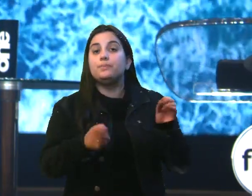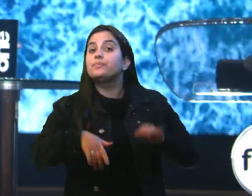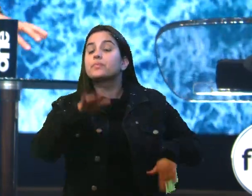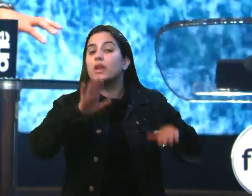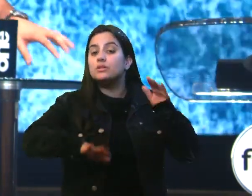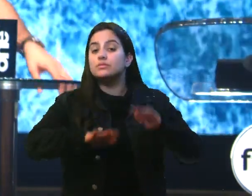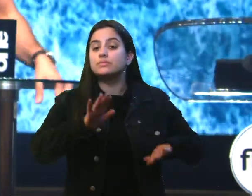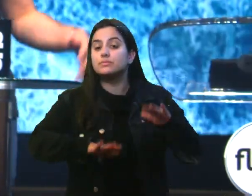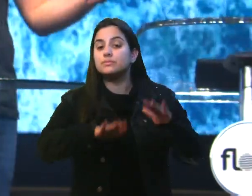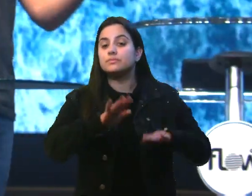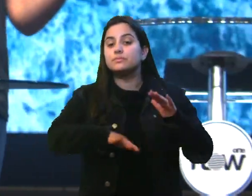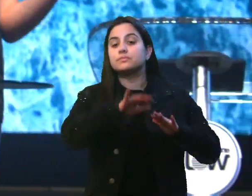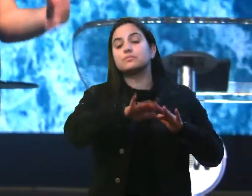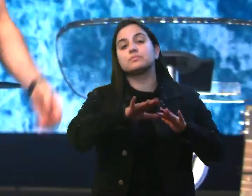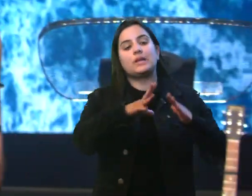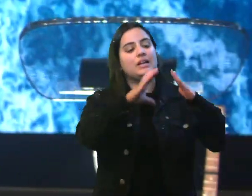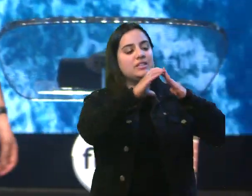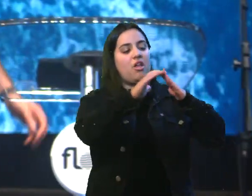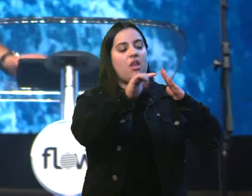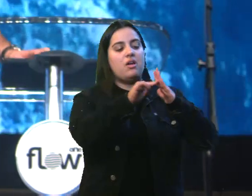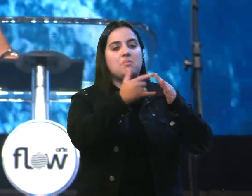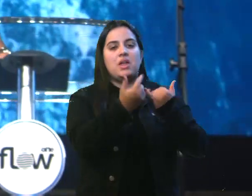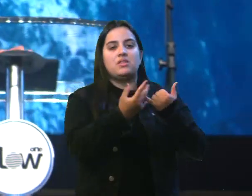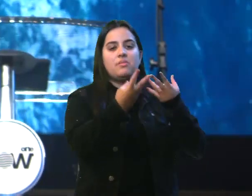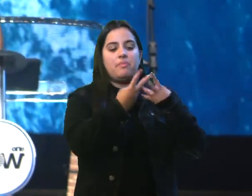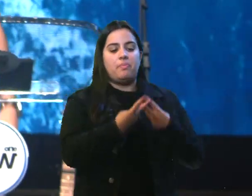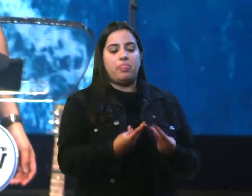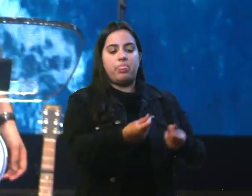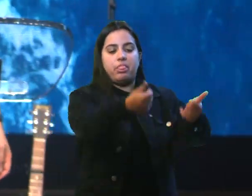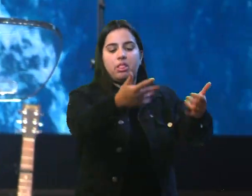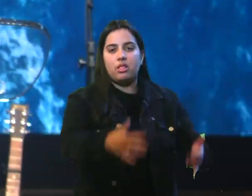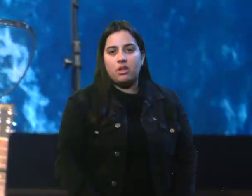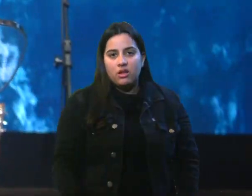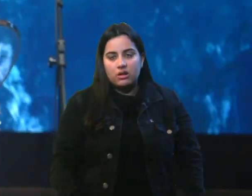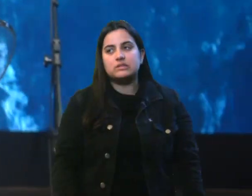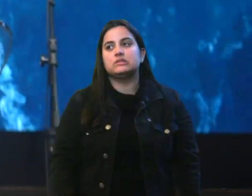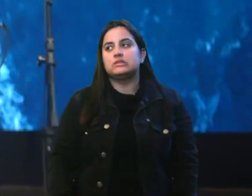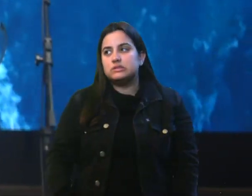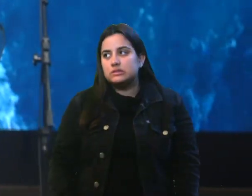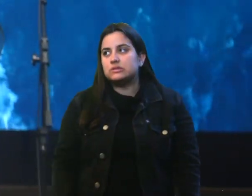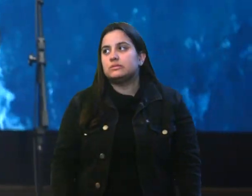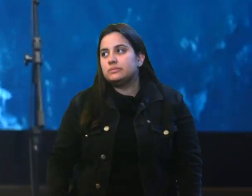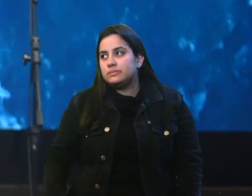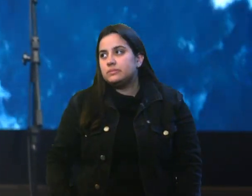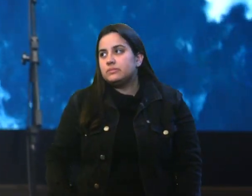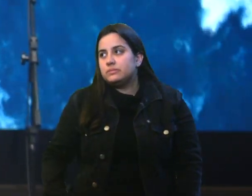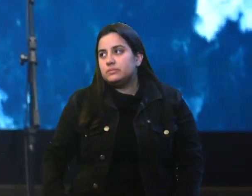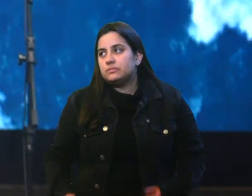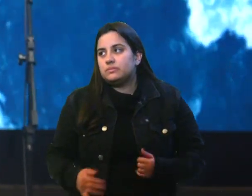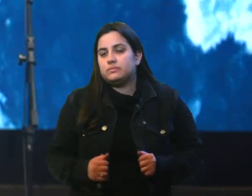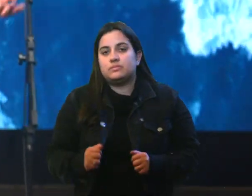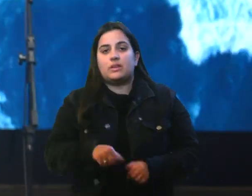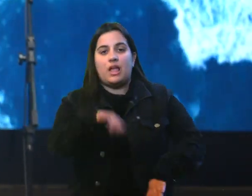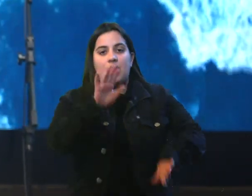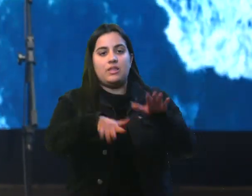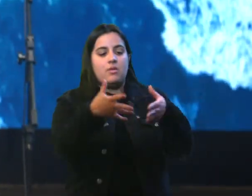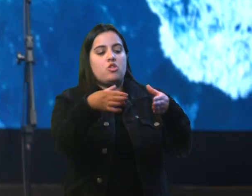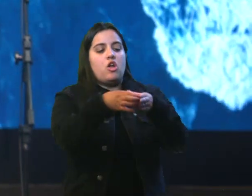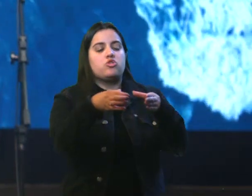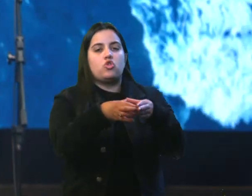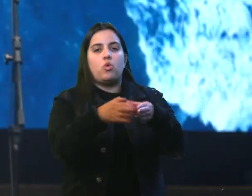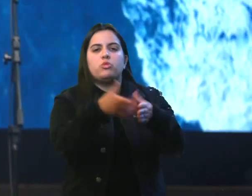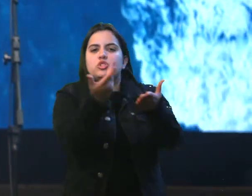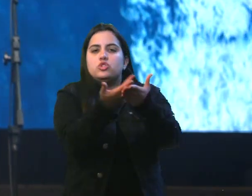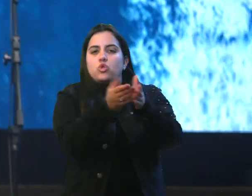para as nossas células, por exemplo, e elas estão morrendo. A gente olha para os nossos grupos de estudo bíblico